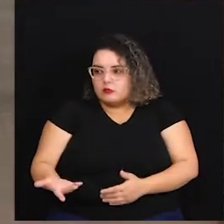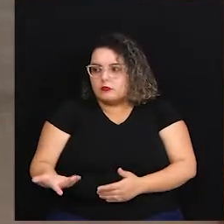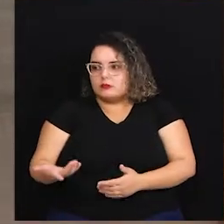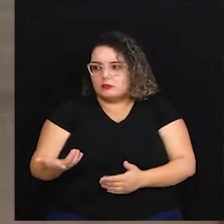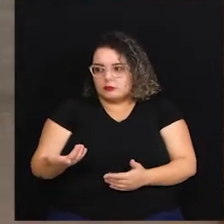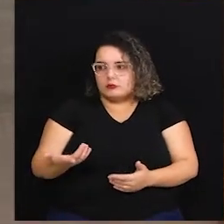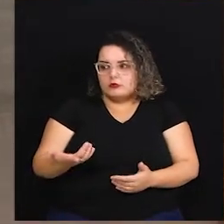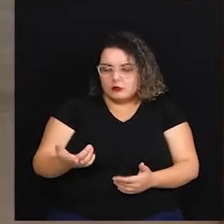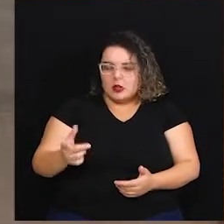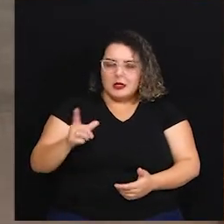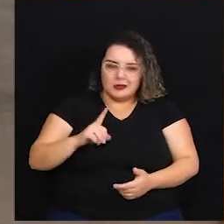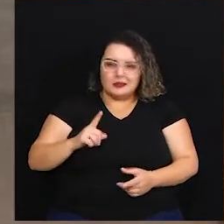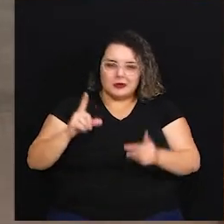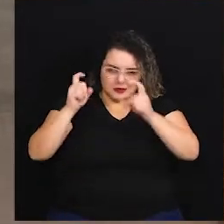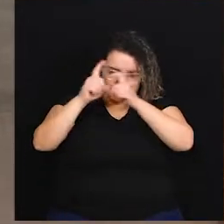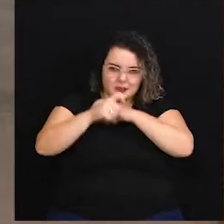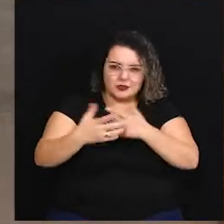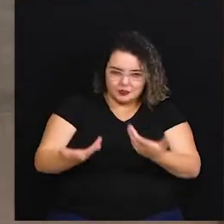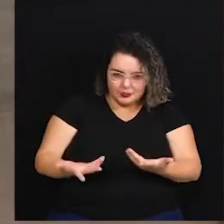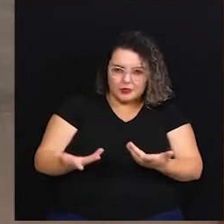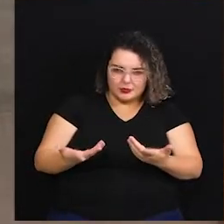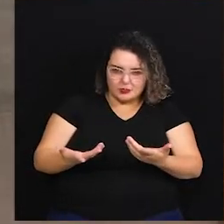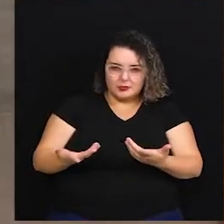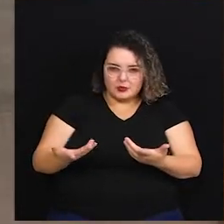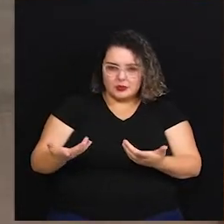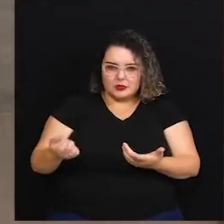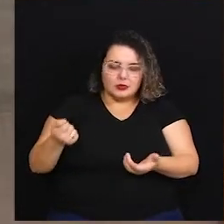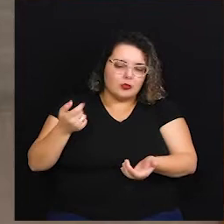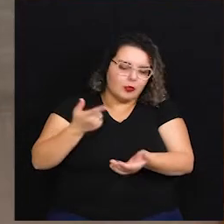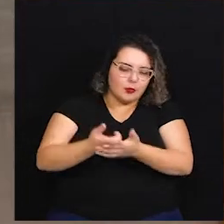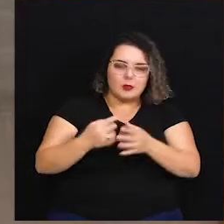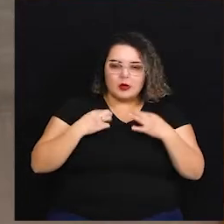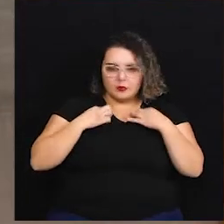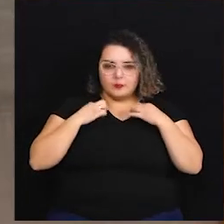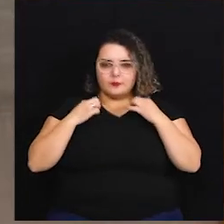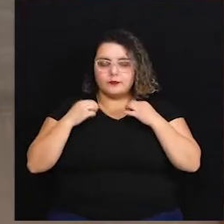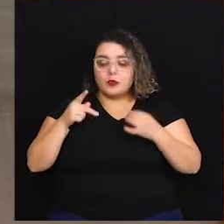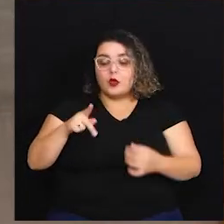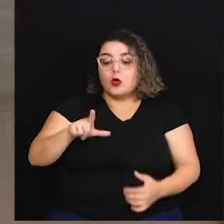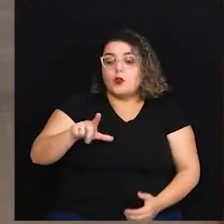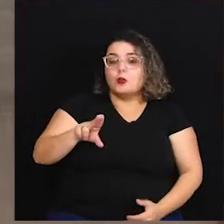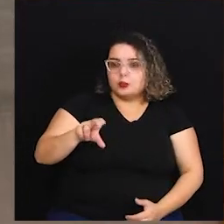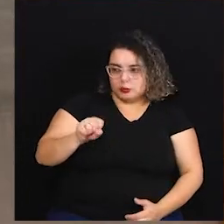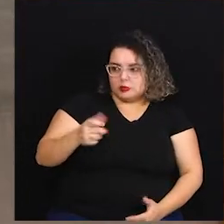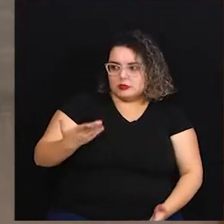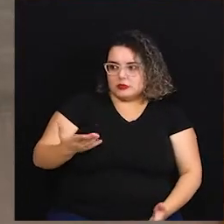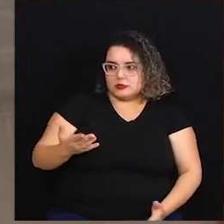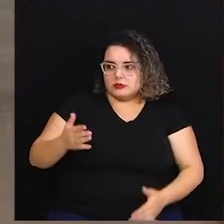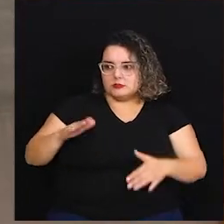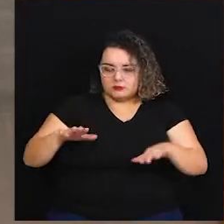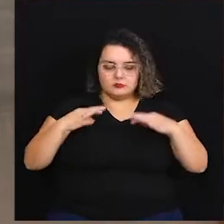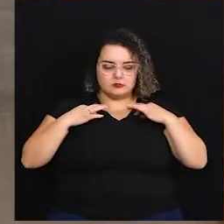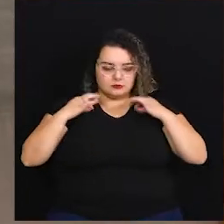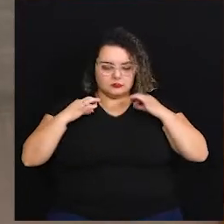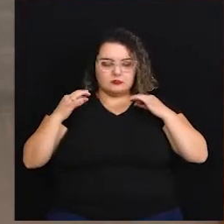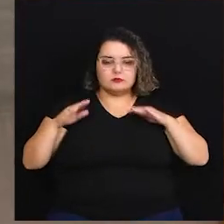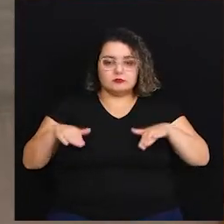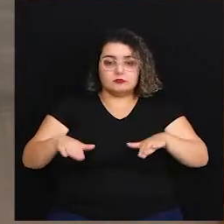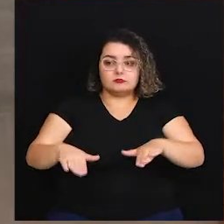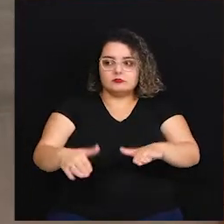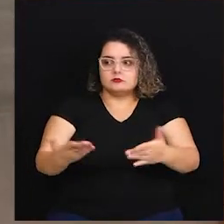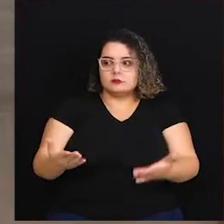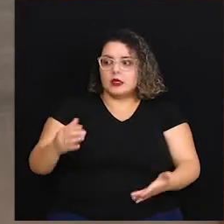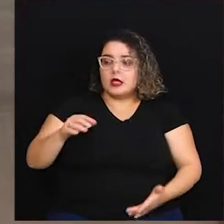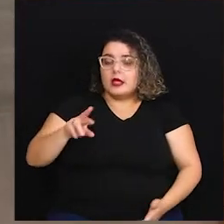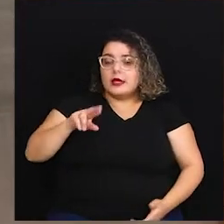homem grande, né? Mas tem mais essa dificuldade, né? Para estar adquirindo a pessoa que ela é plus. Então eu sempre produzia umas camisetas para